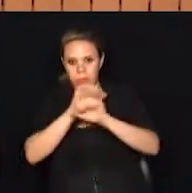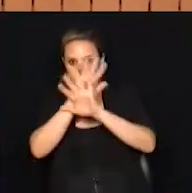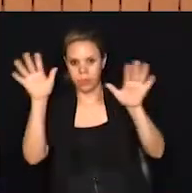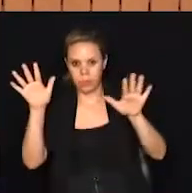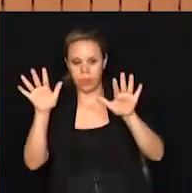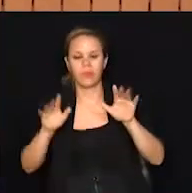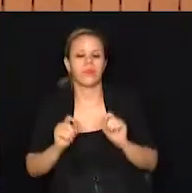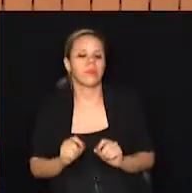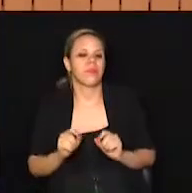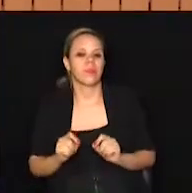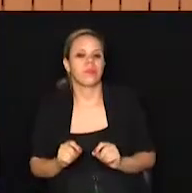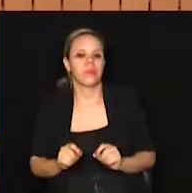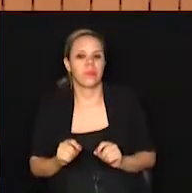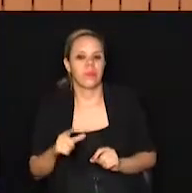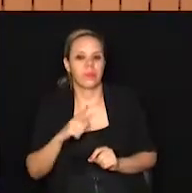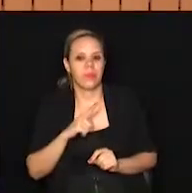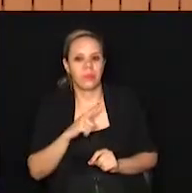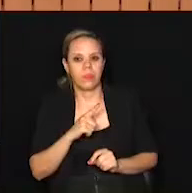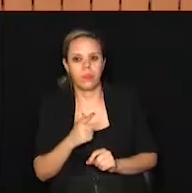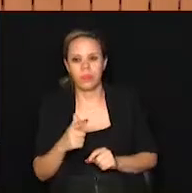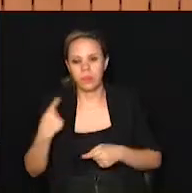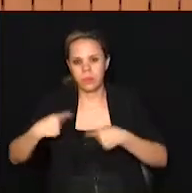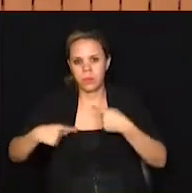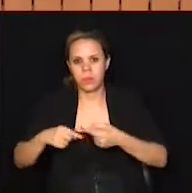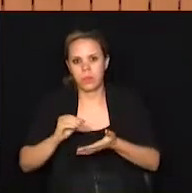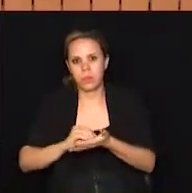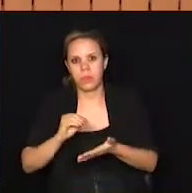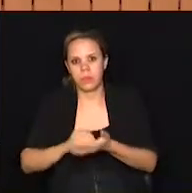construída na rede há algum tempo, né?